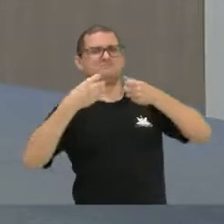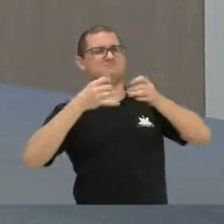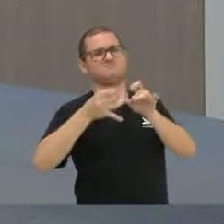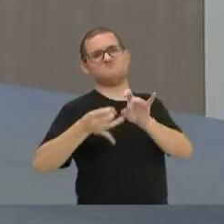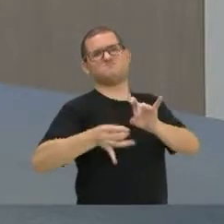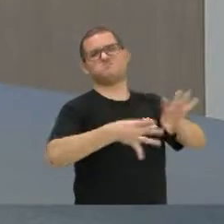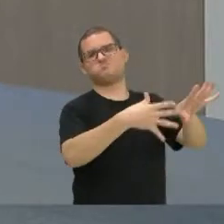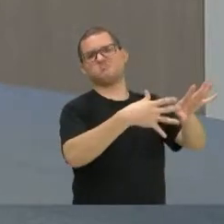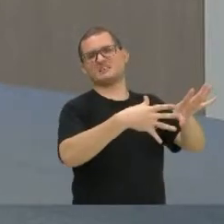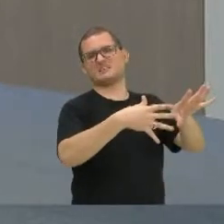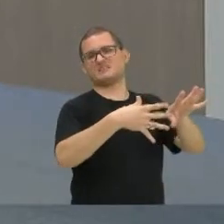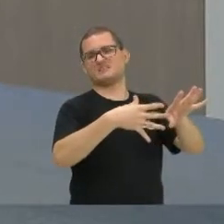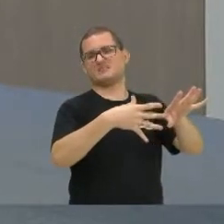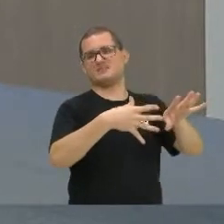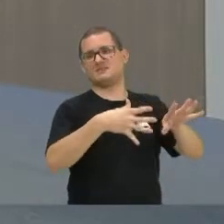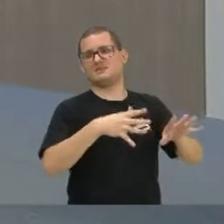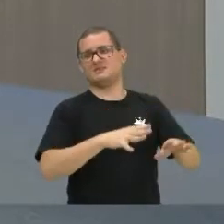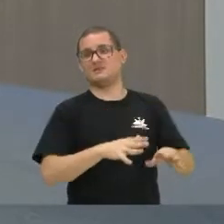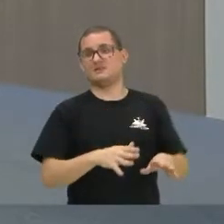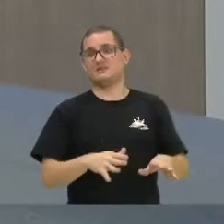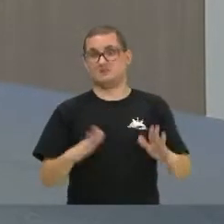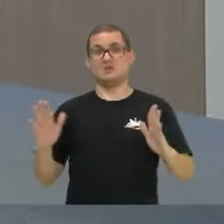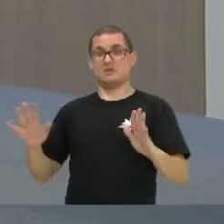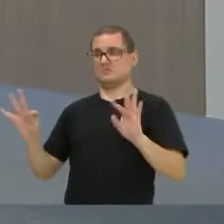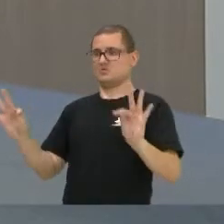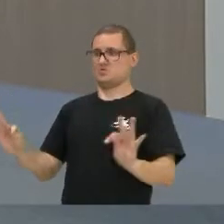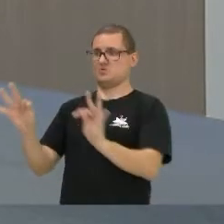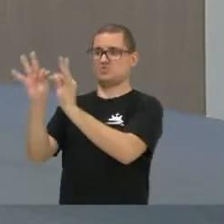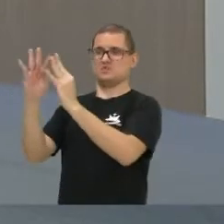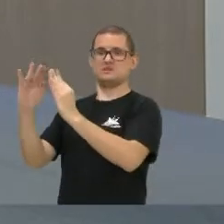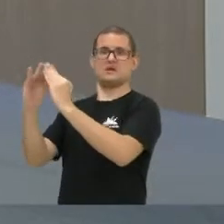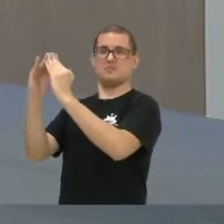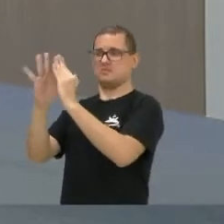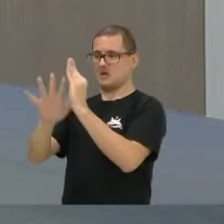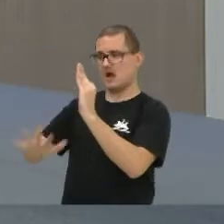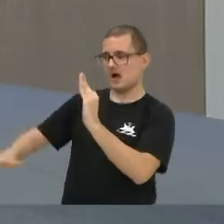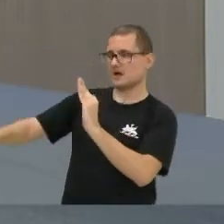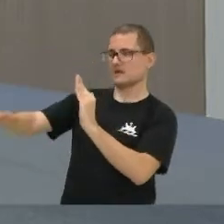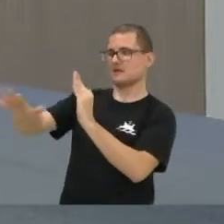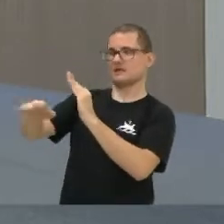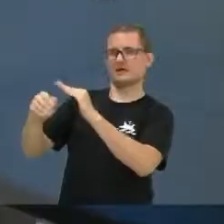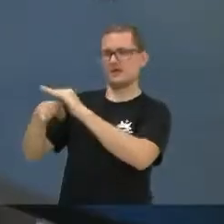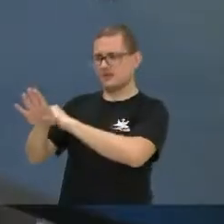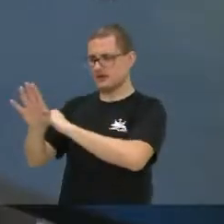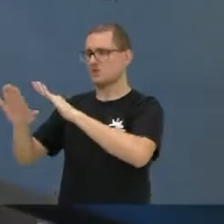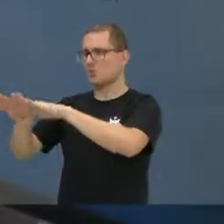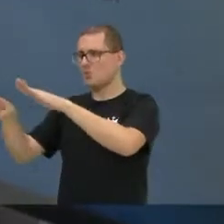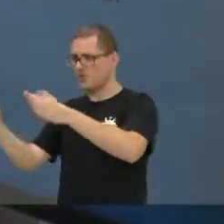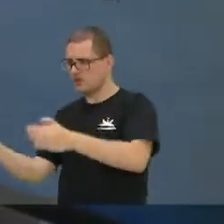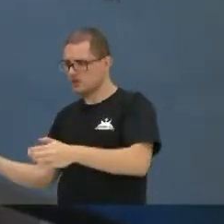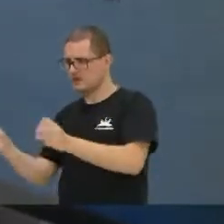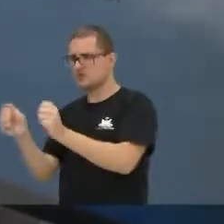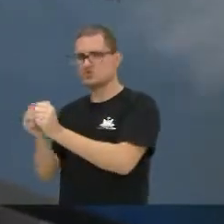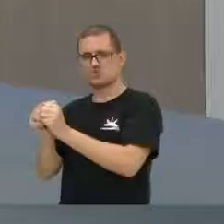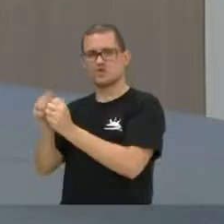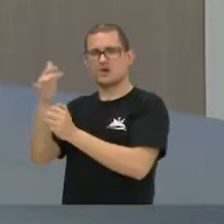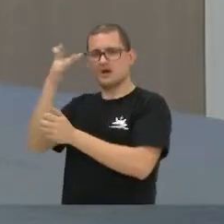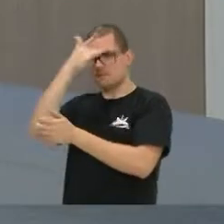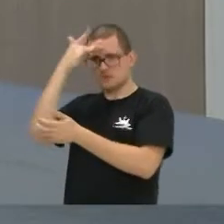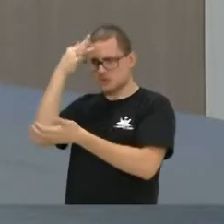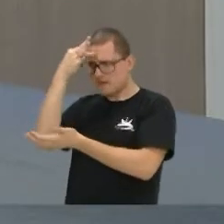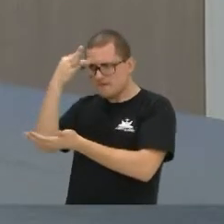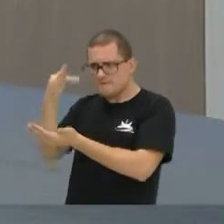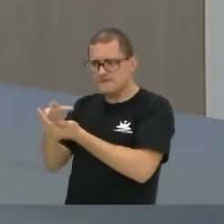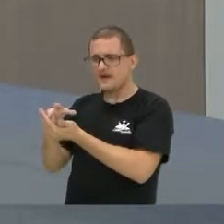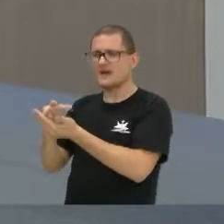e preserva nessa uma metade do meio de uma parte do templo o altar e os seus adoradores os que